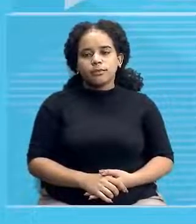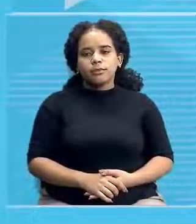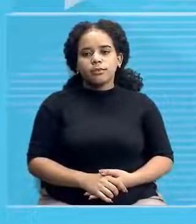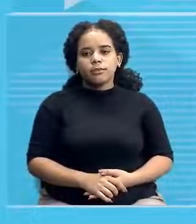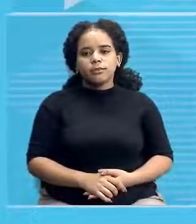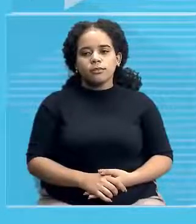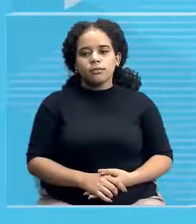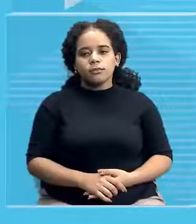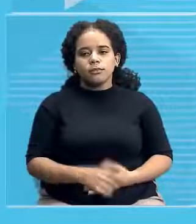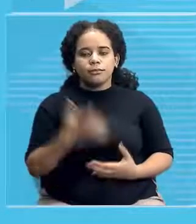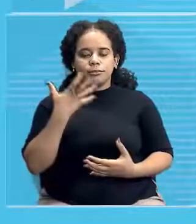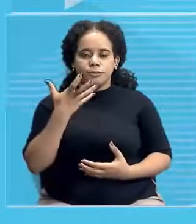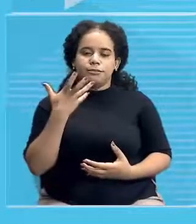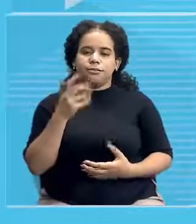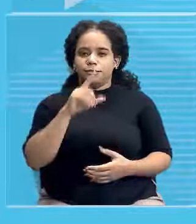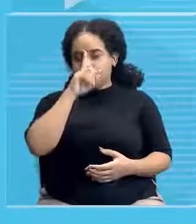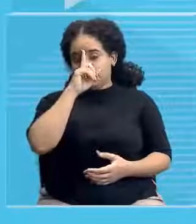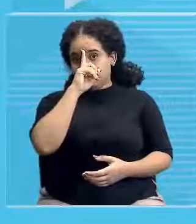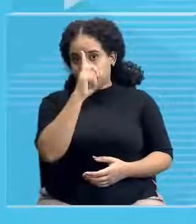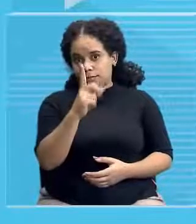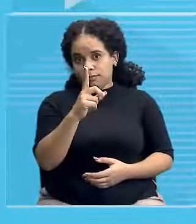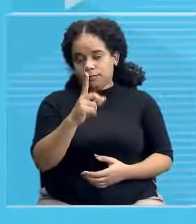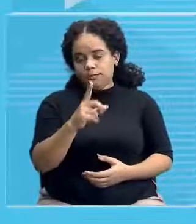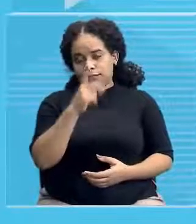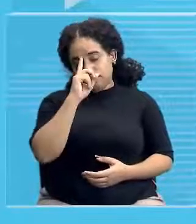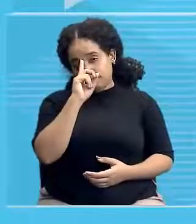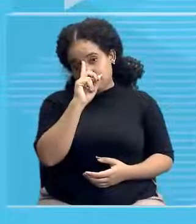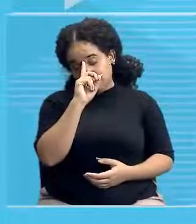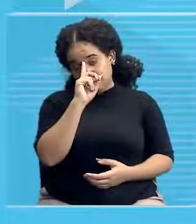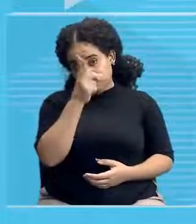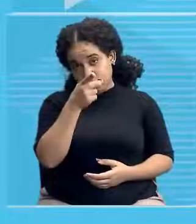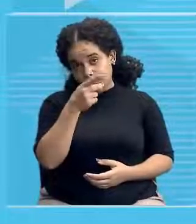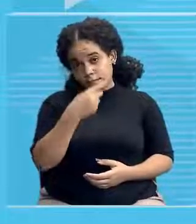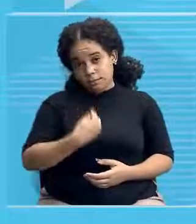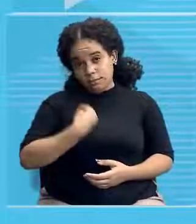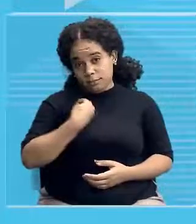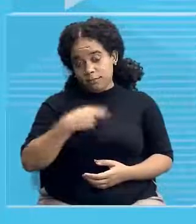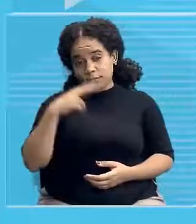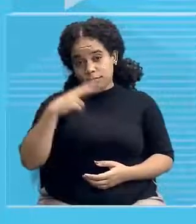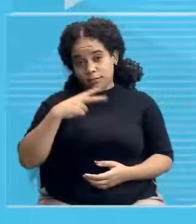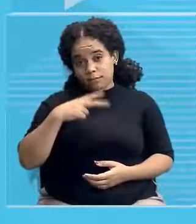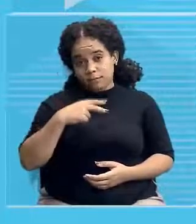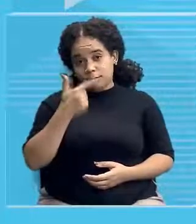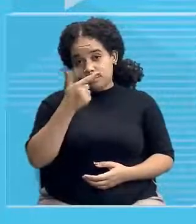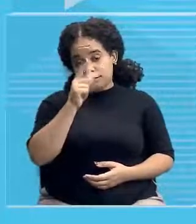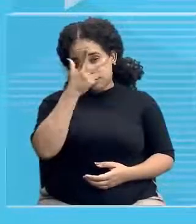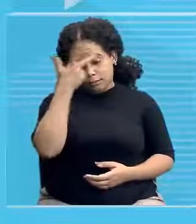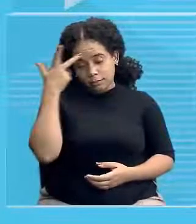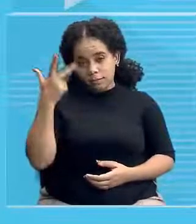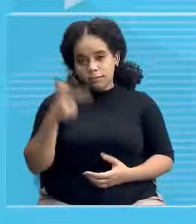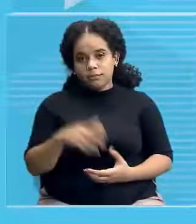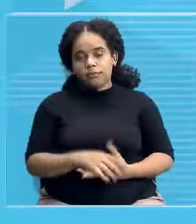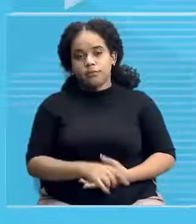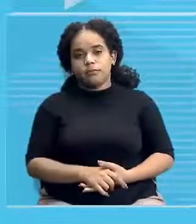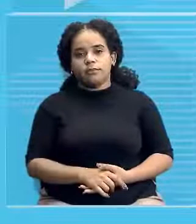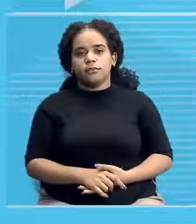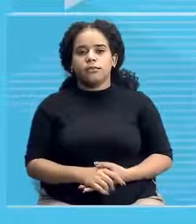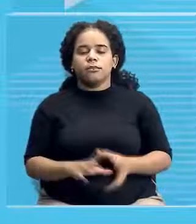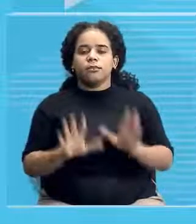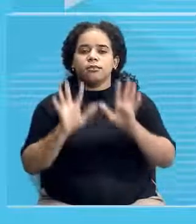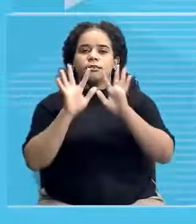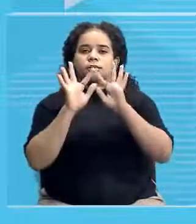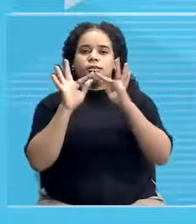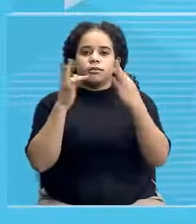A gente quer mandar na vida privada dos outros. A família e